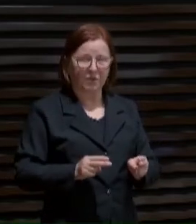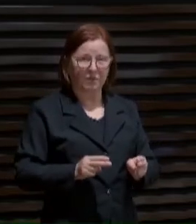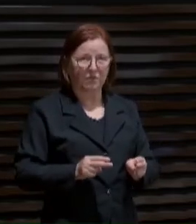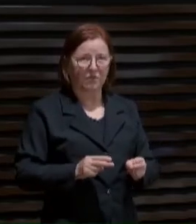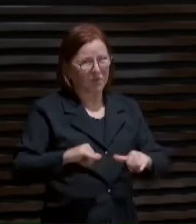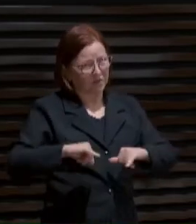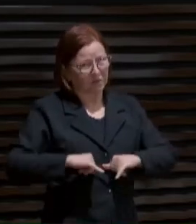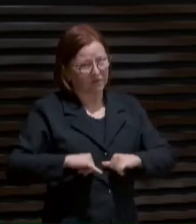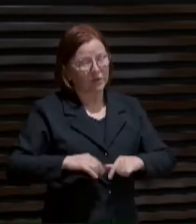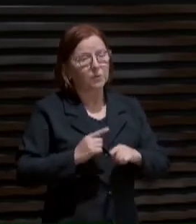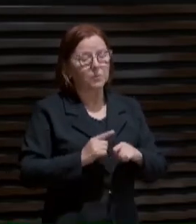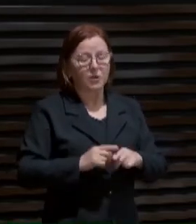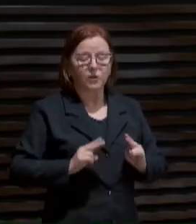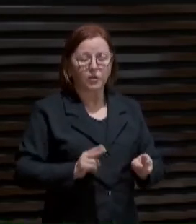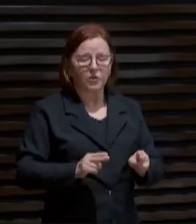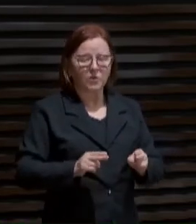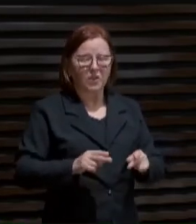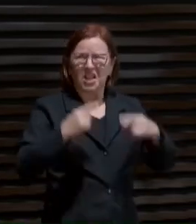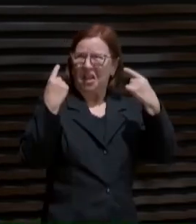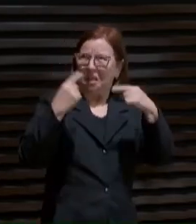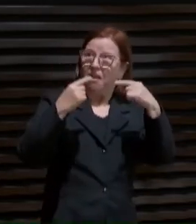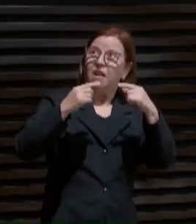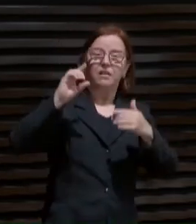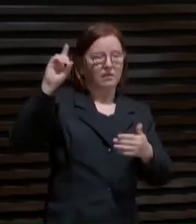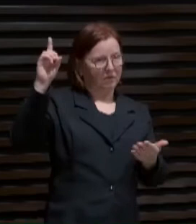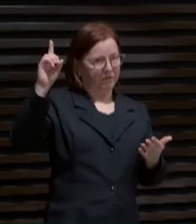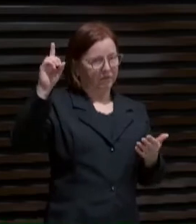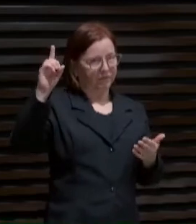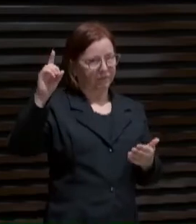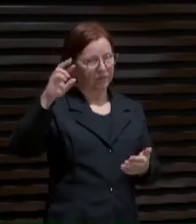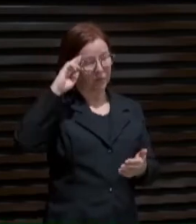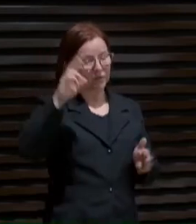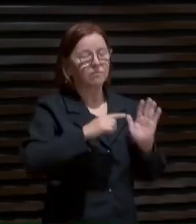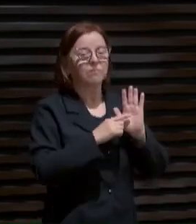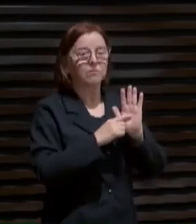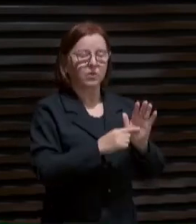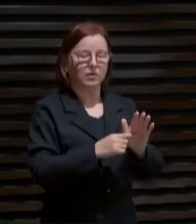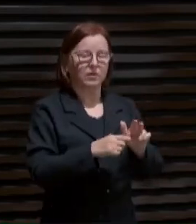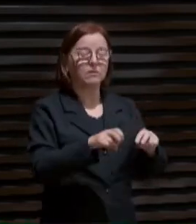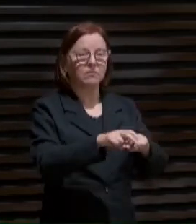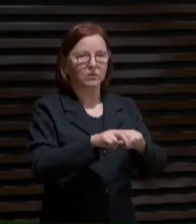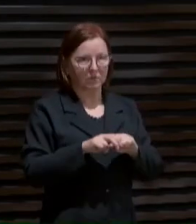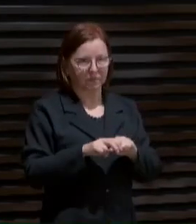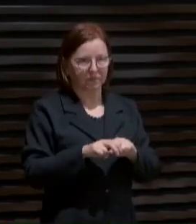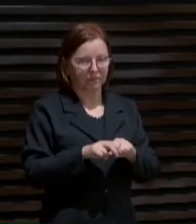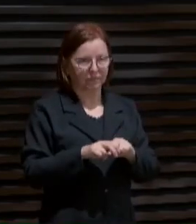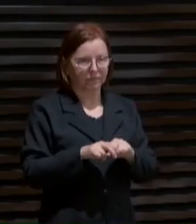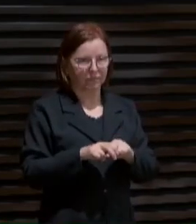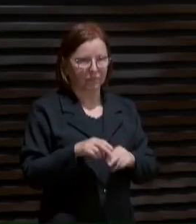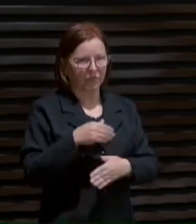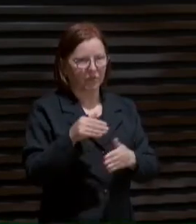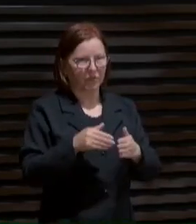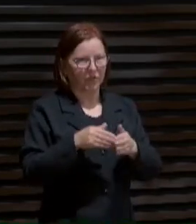rebeldia E aí o senhor dá dá o veredito ele dá ao diagnóstico melhor dizendo toda a cabeça